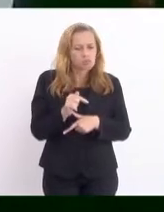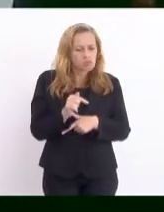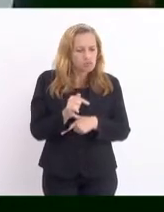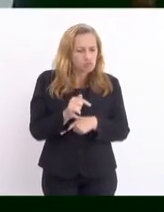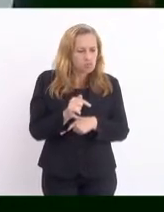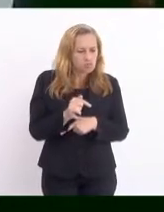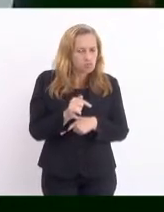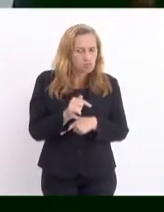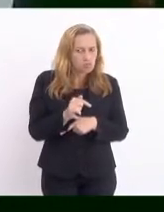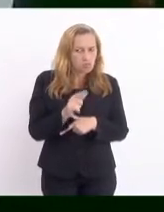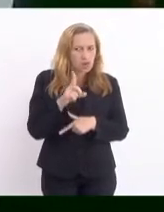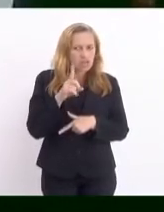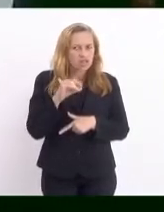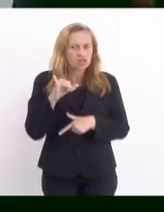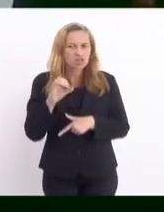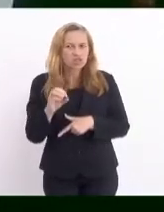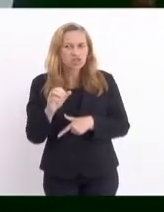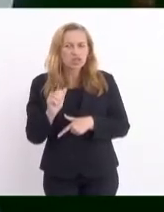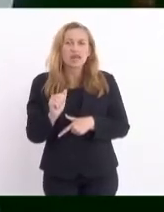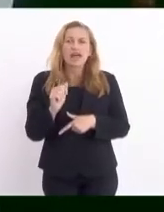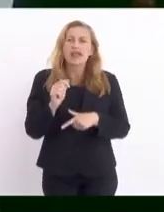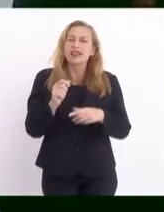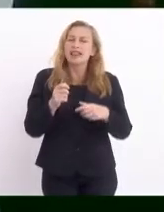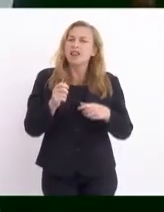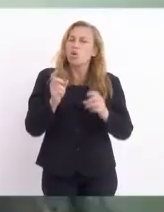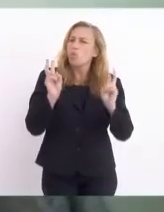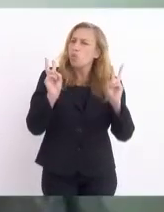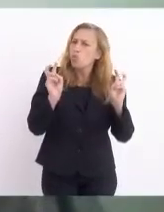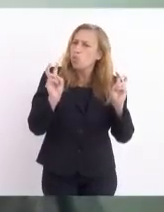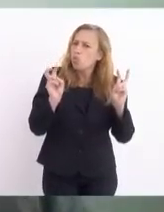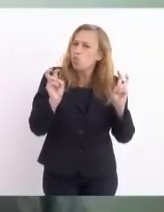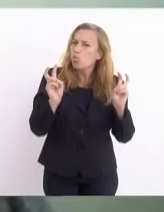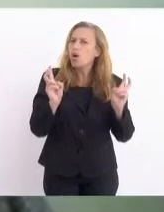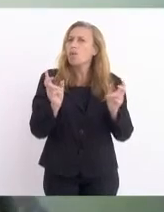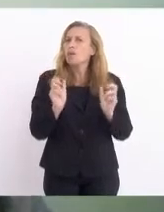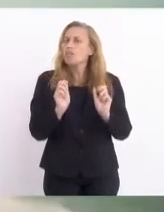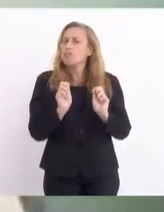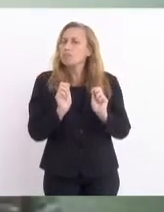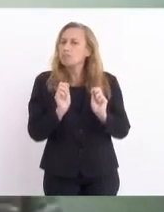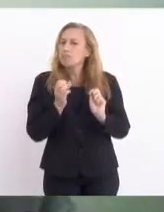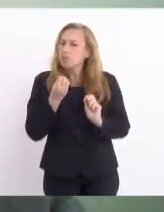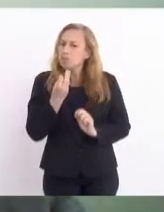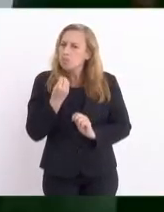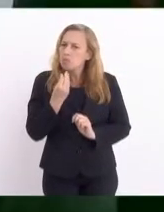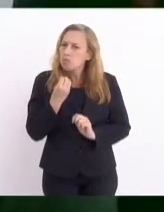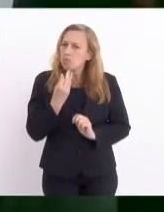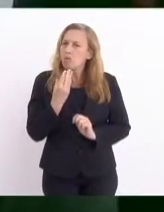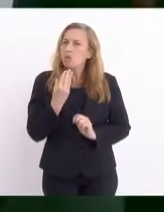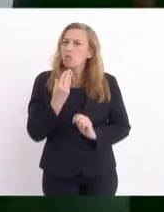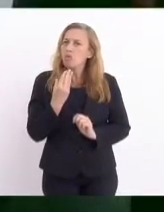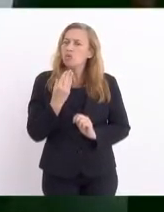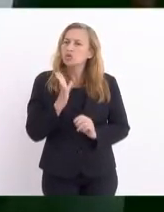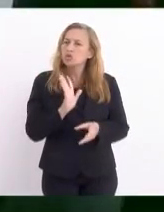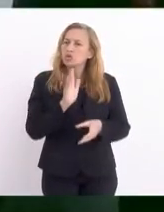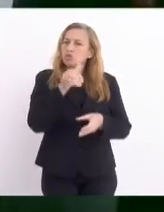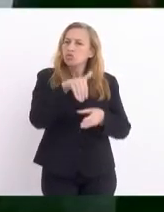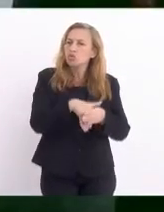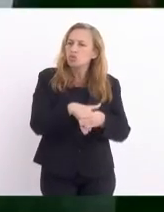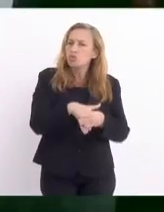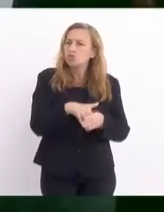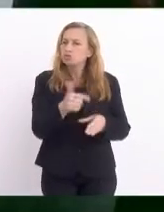uma ADIM que dá o tema, que daria para o tema um voto de